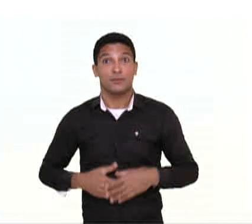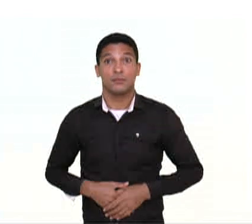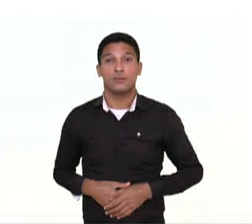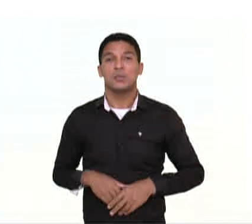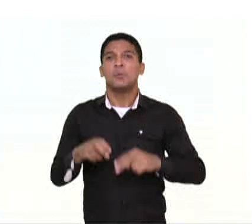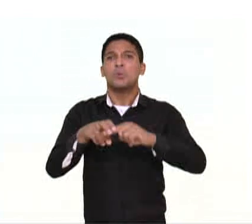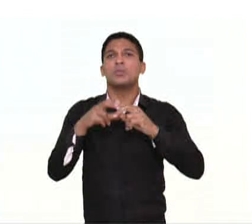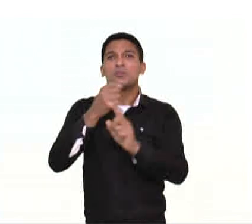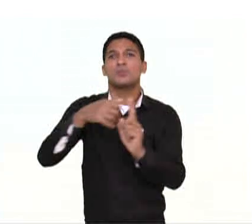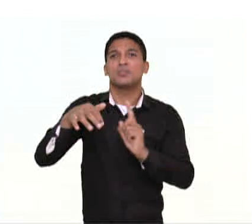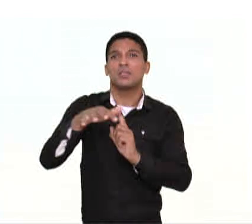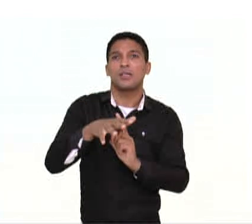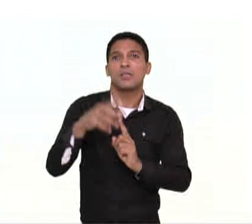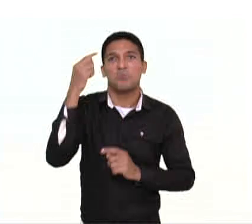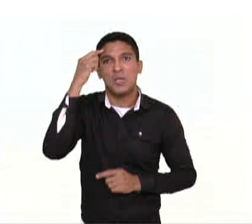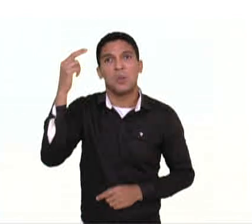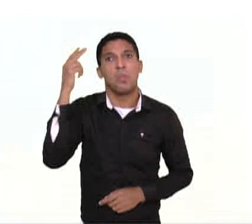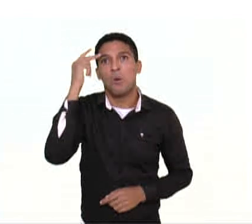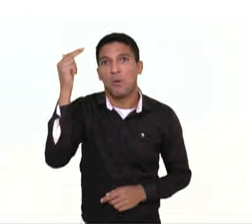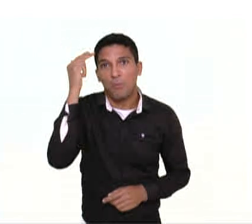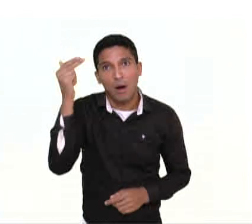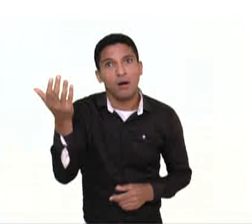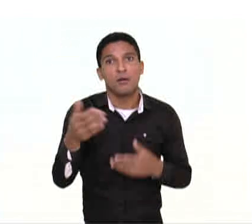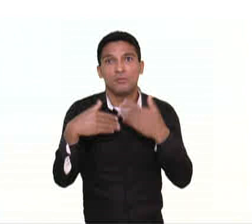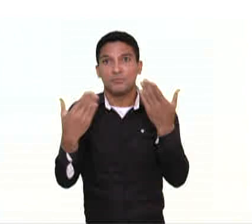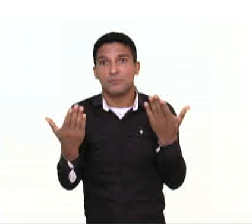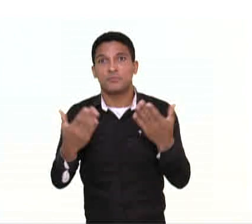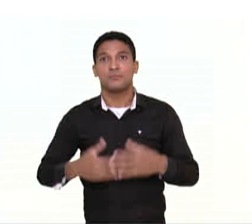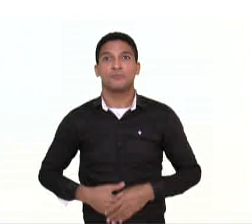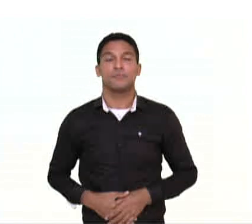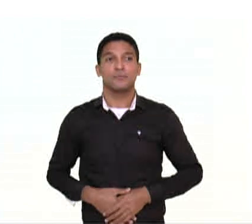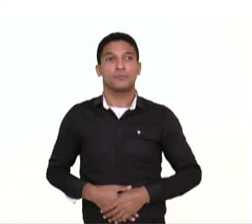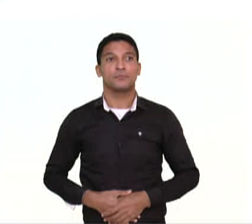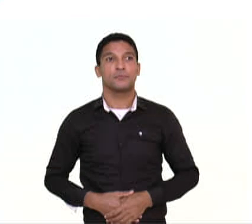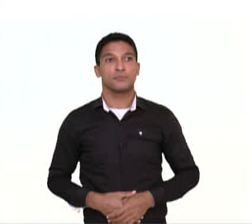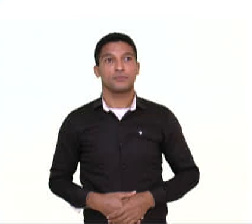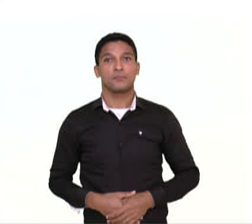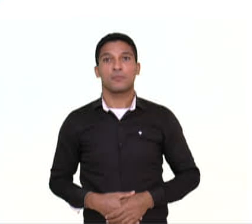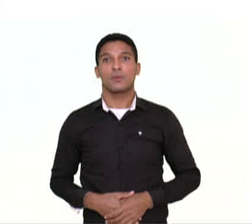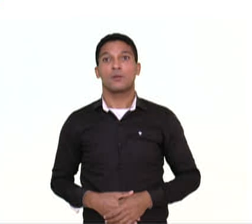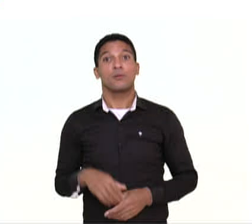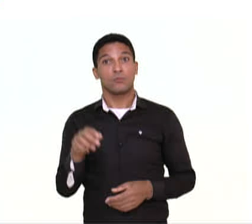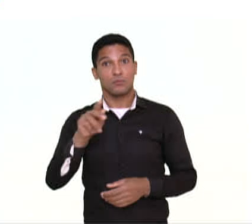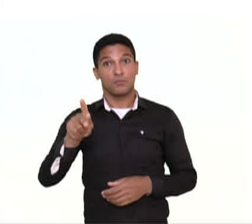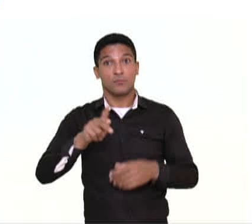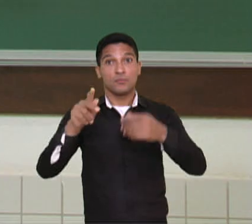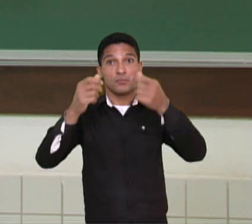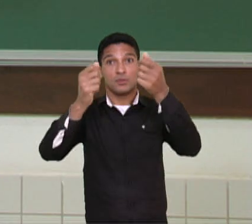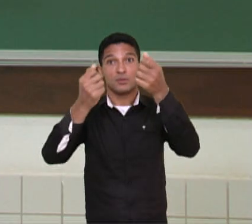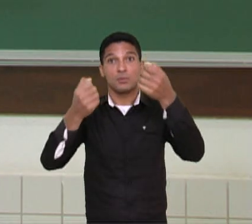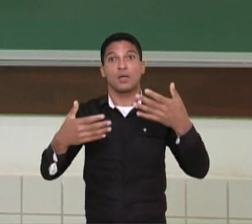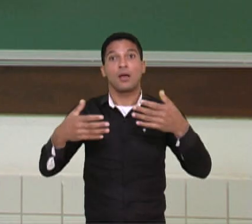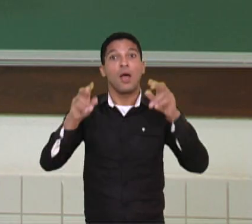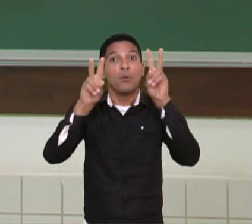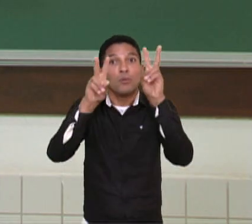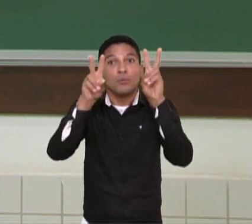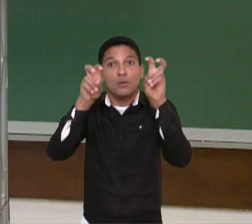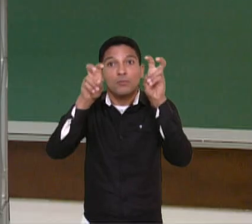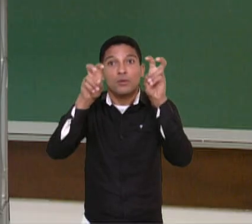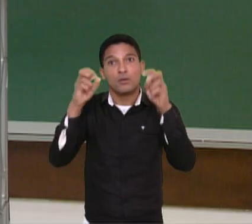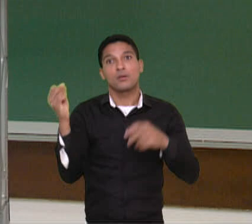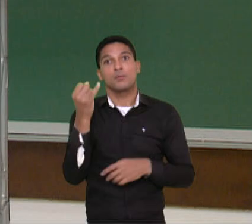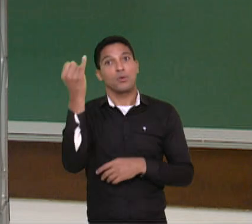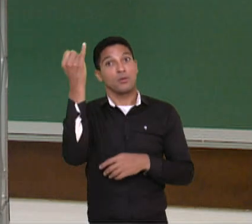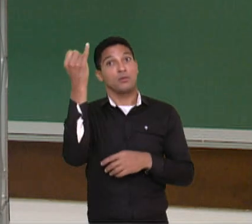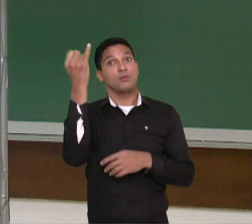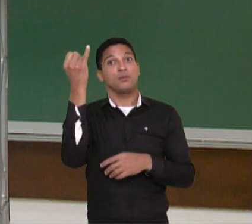chance concreta para discutir está diante de todos, afirma Maria Helena. Pessoal, então olha só, um tema bastante importante, né? Por